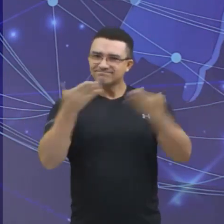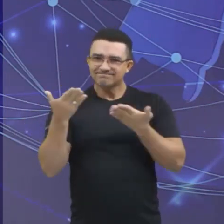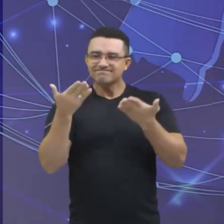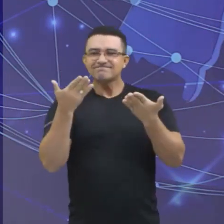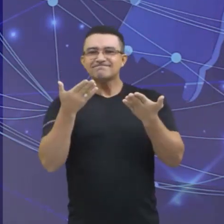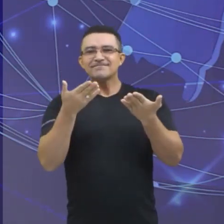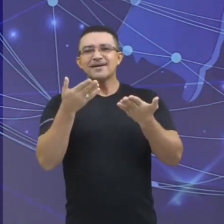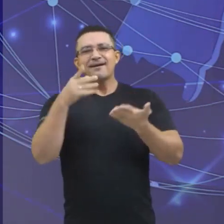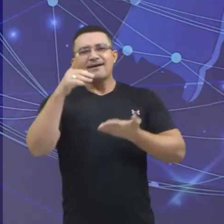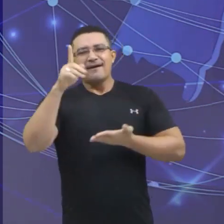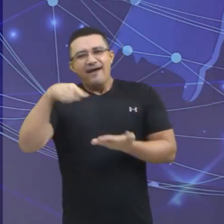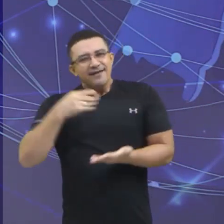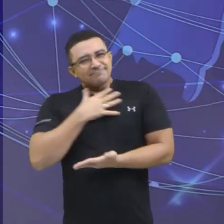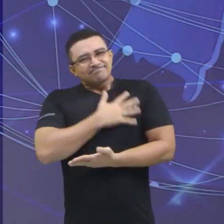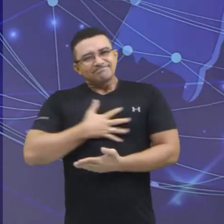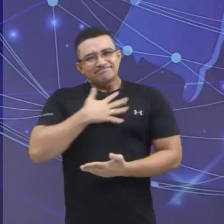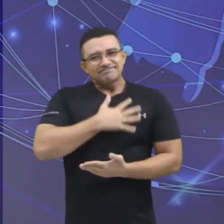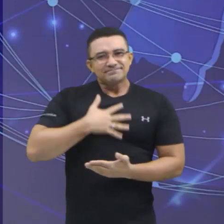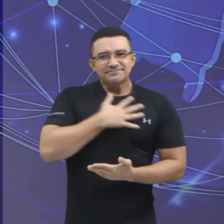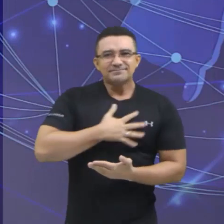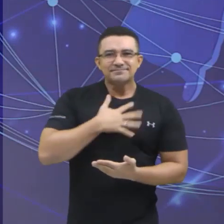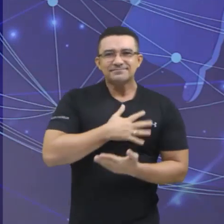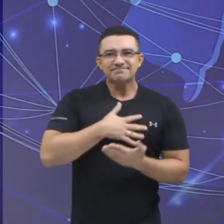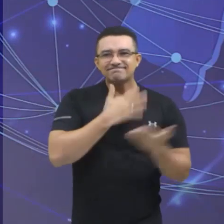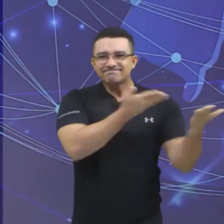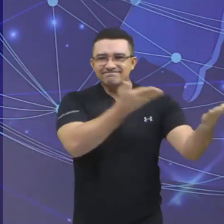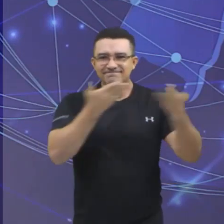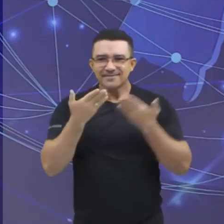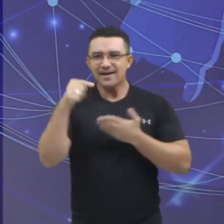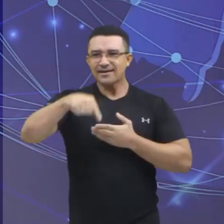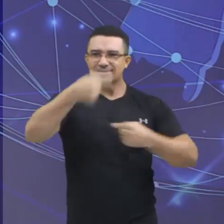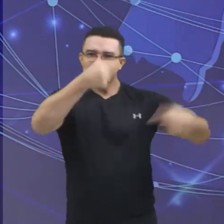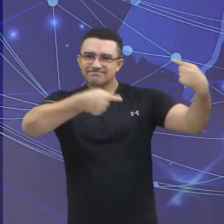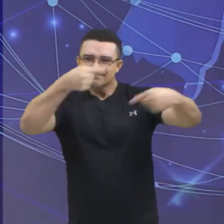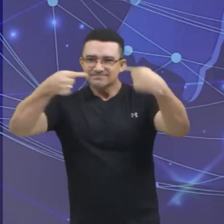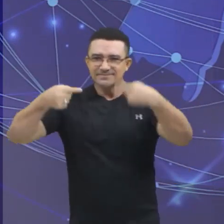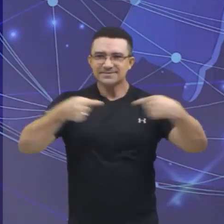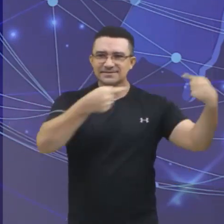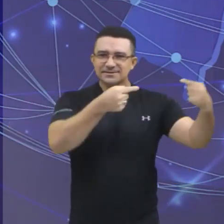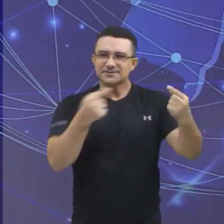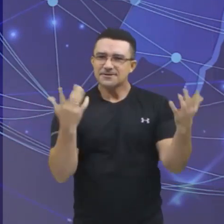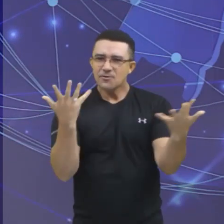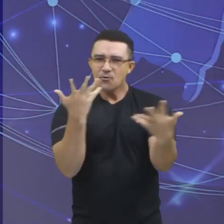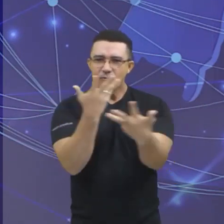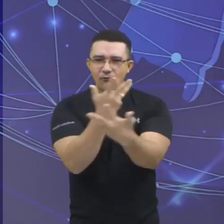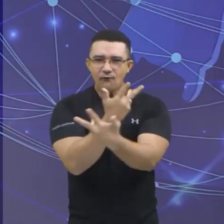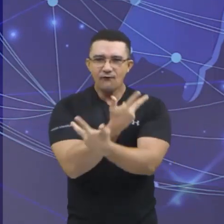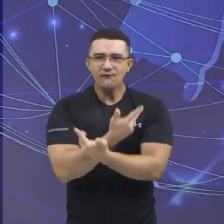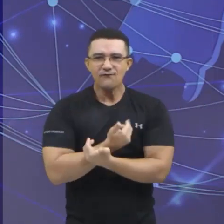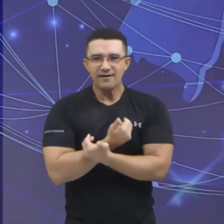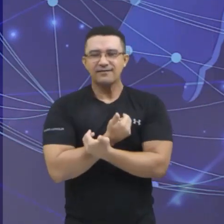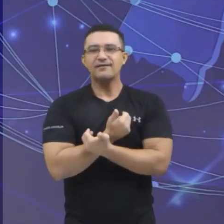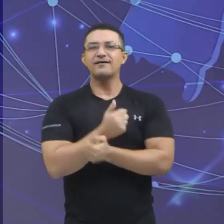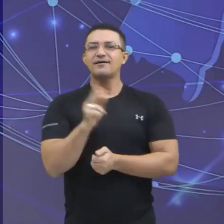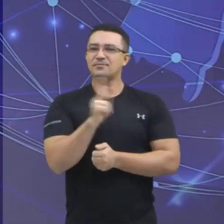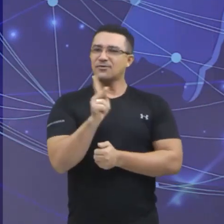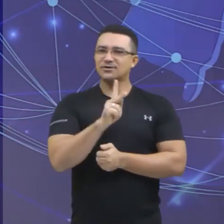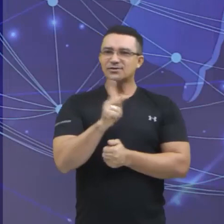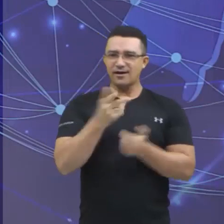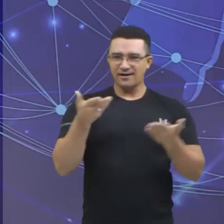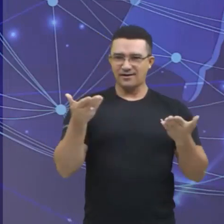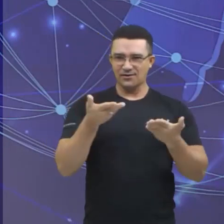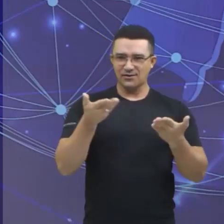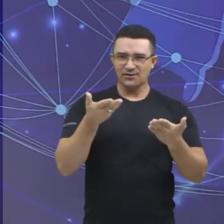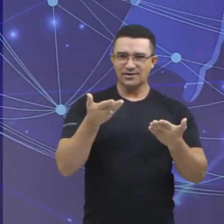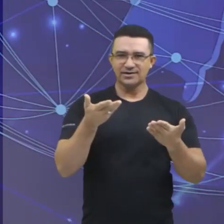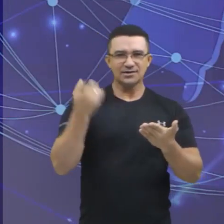imensa satisfação em tê-lo nesse debate qualificado. E professor, nesse momento